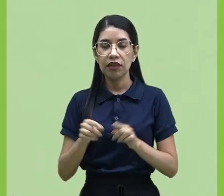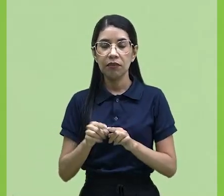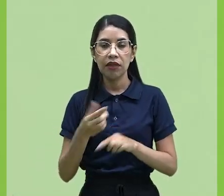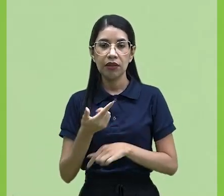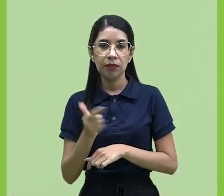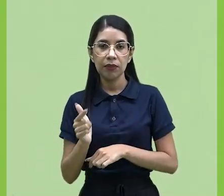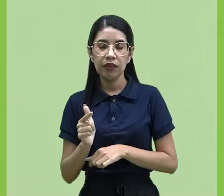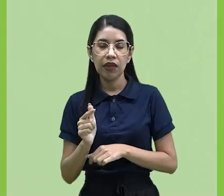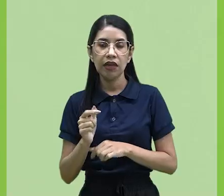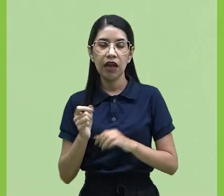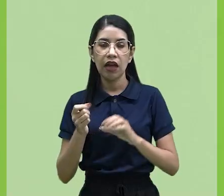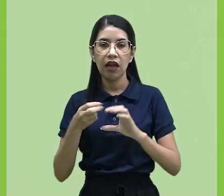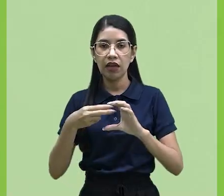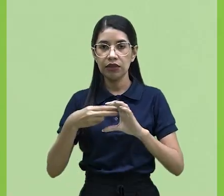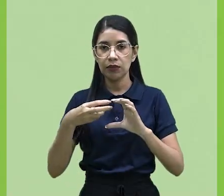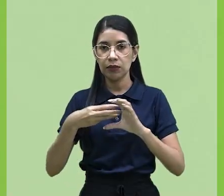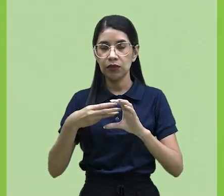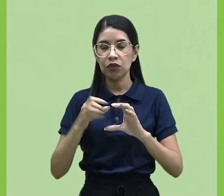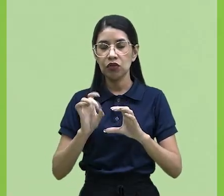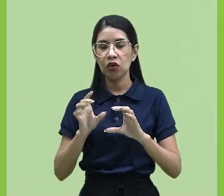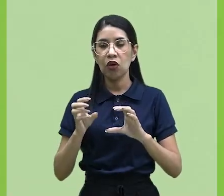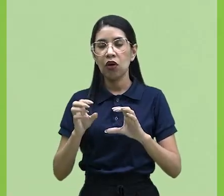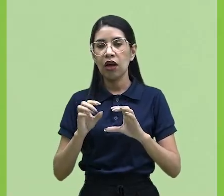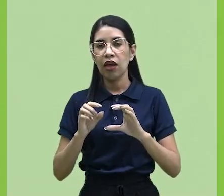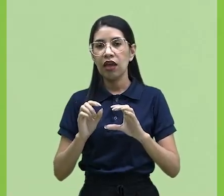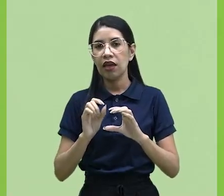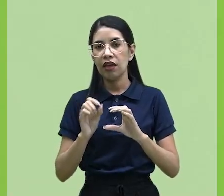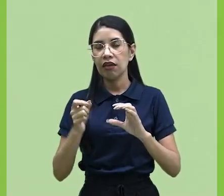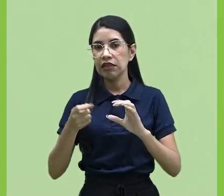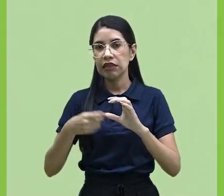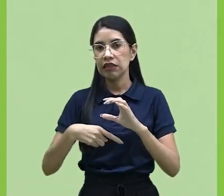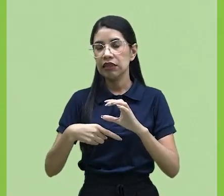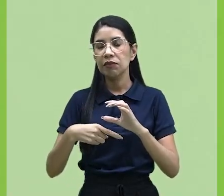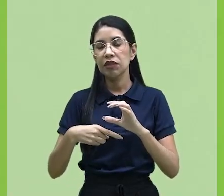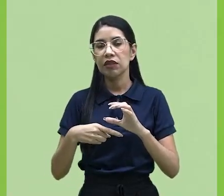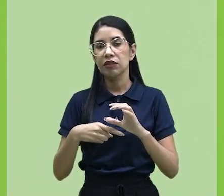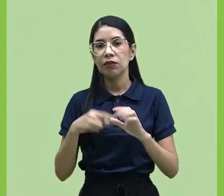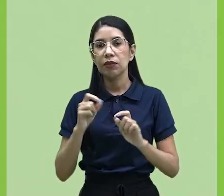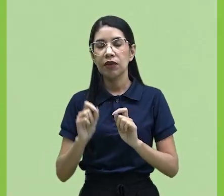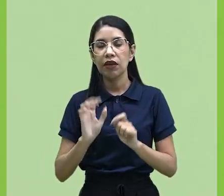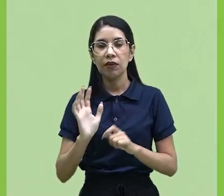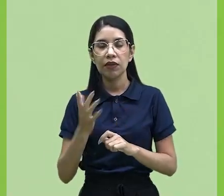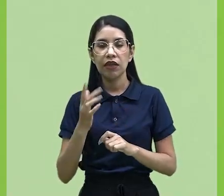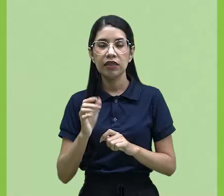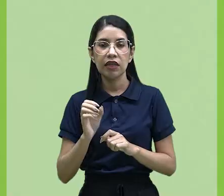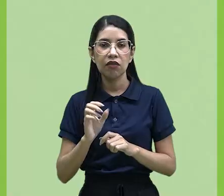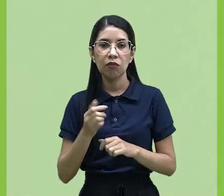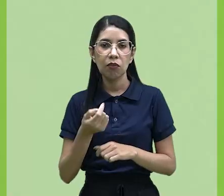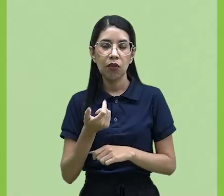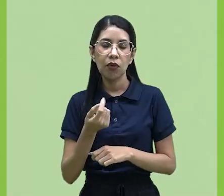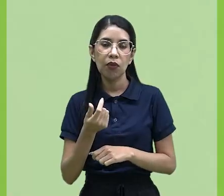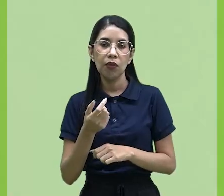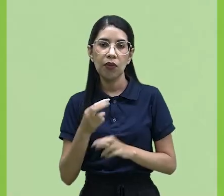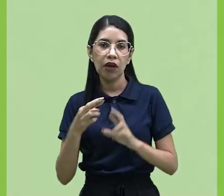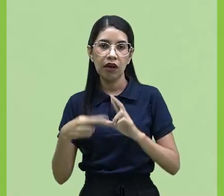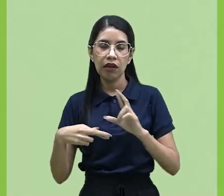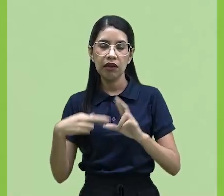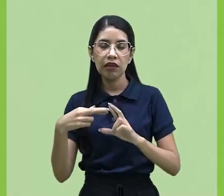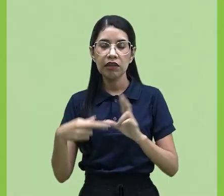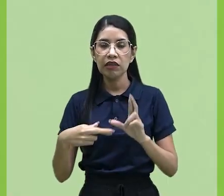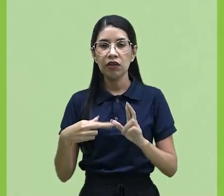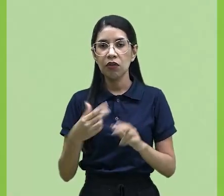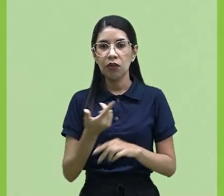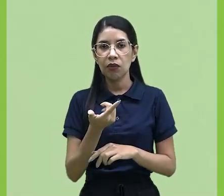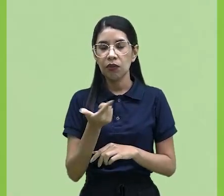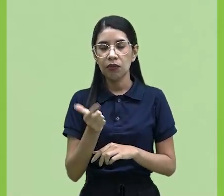essa insaturação, né, que só têm ligações simples, eles tendem a ser menos reativos, né? Não sofrem ou